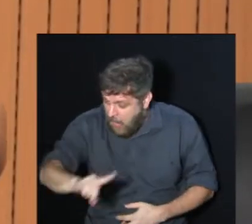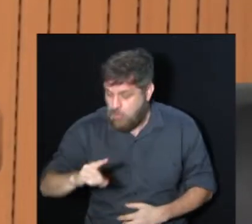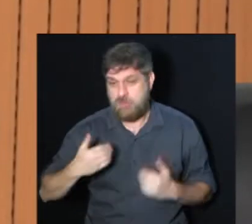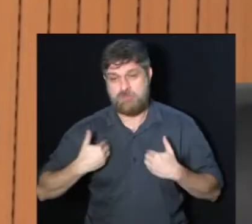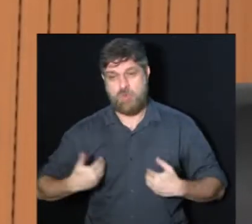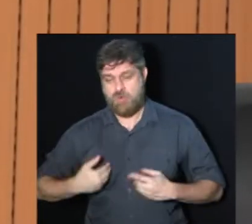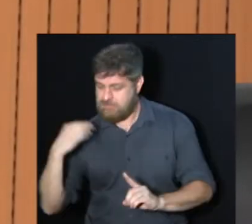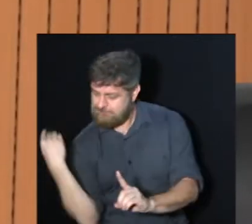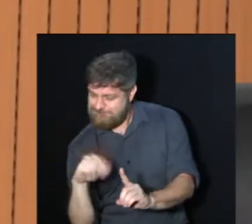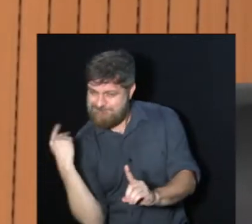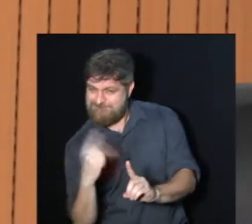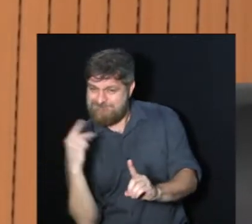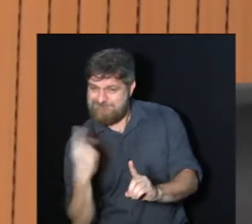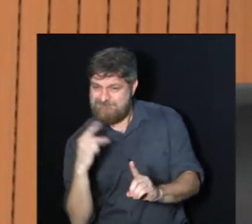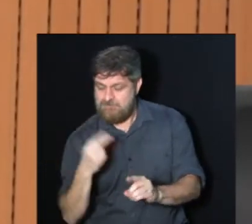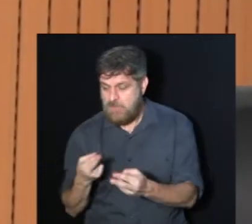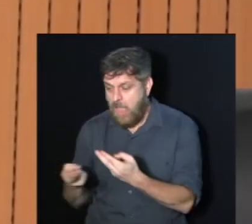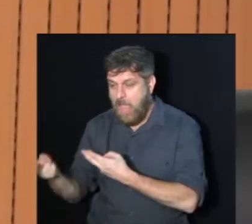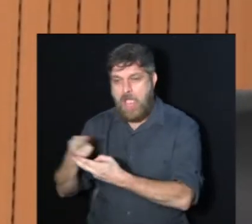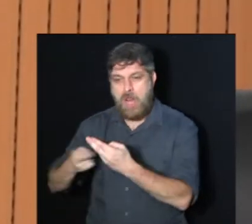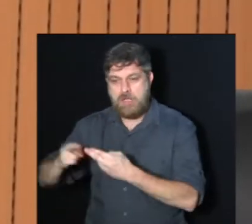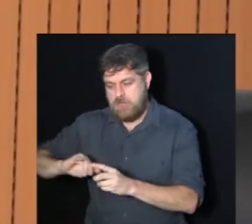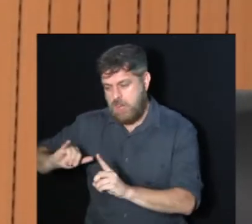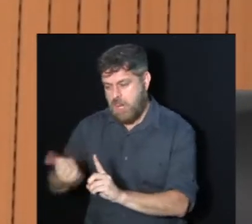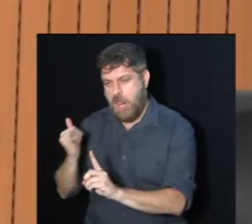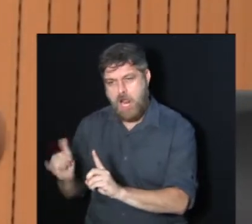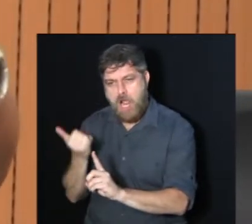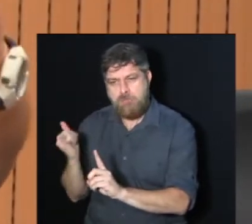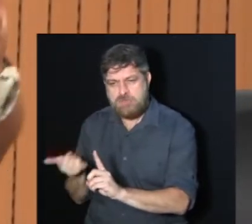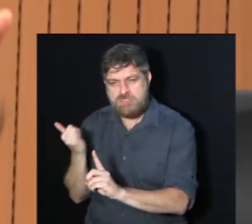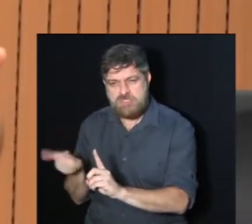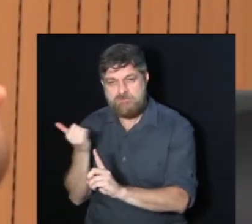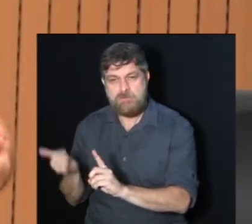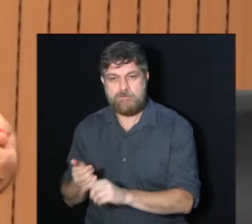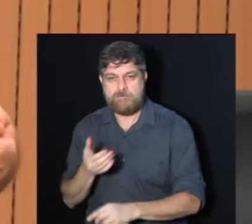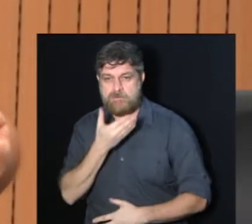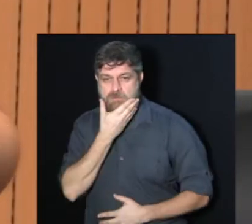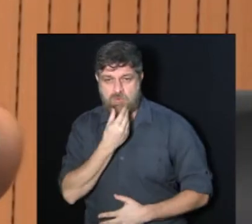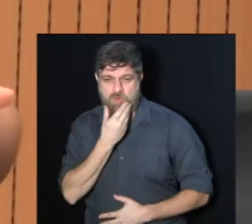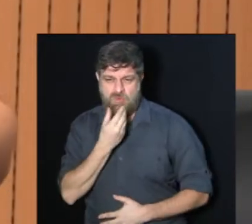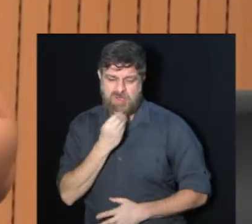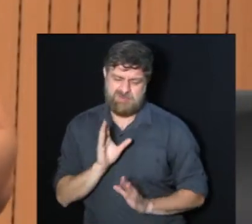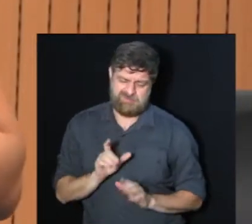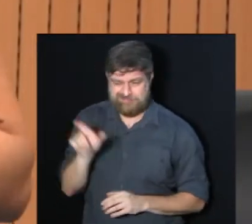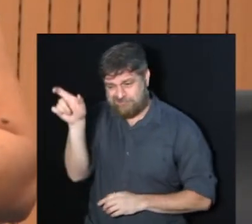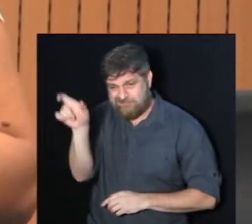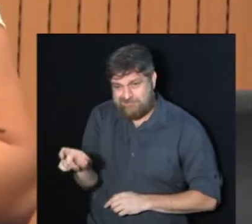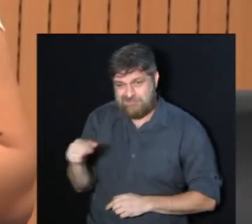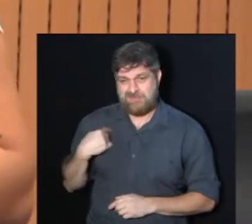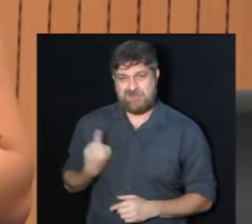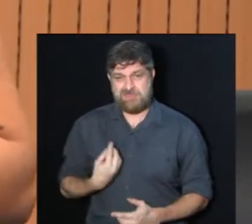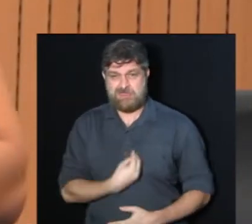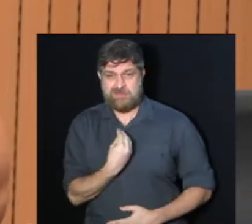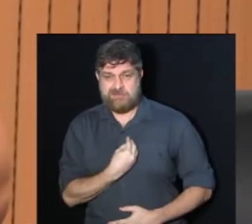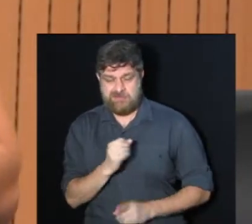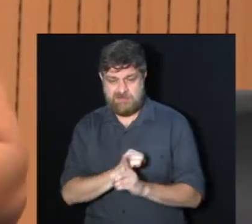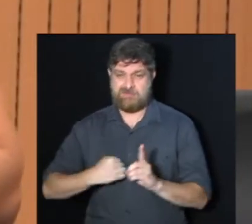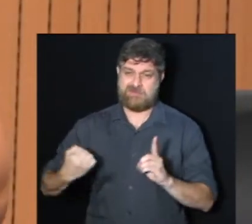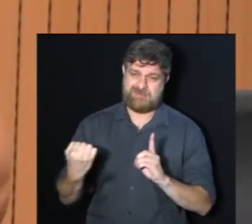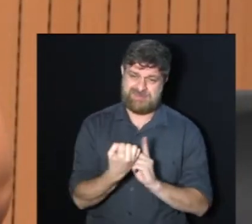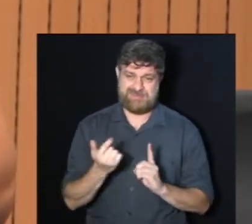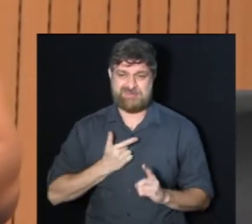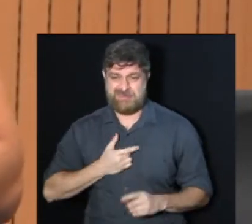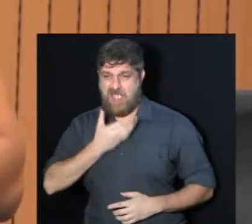nos relacionamentos abusivos, esse homem, e eu vou falar o homem, porque a gente vive numa sociedade